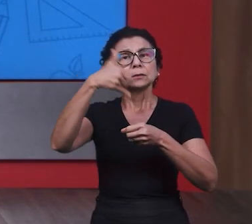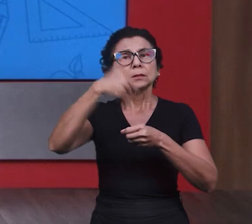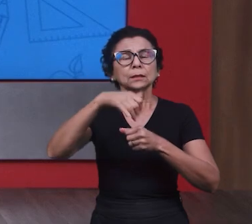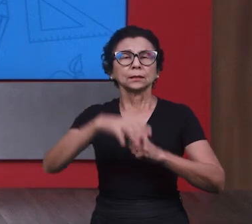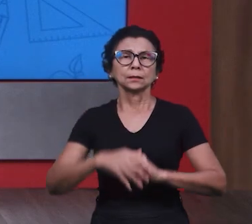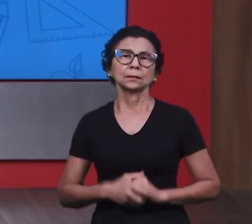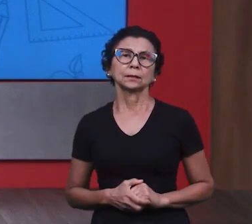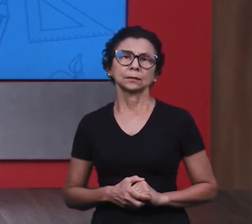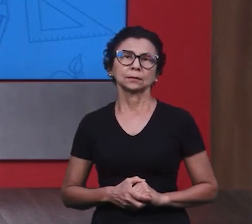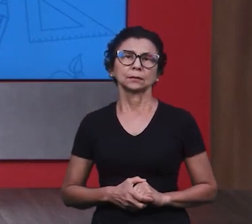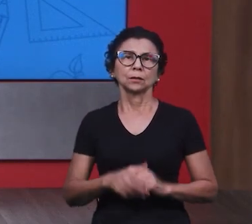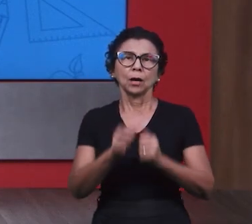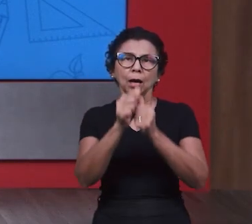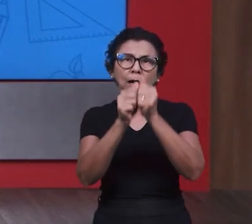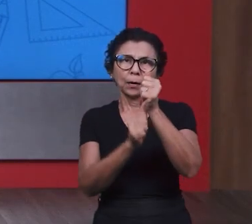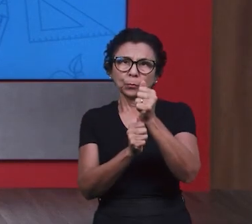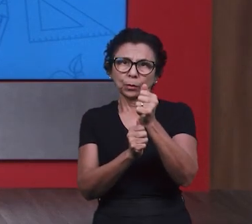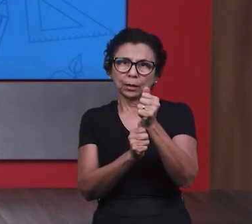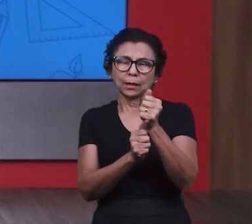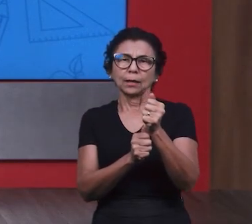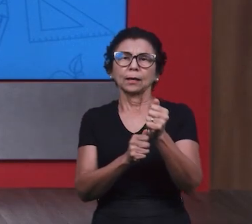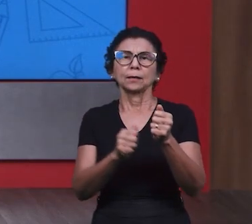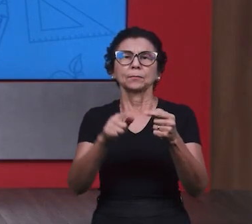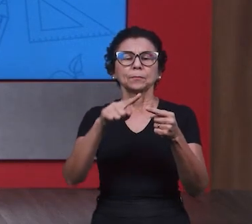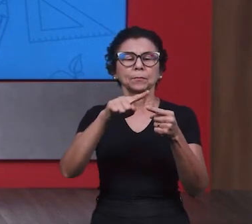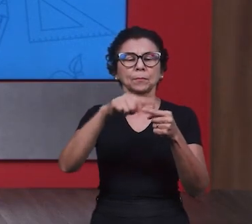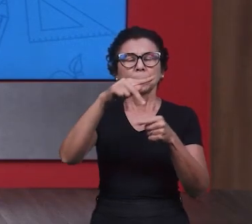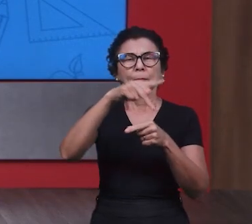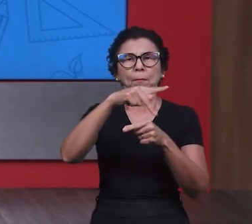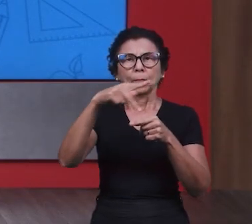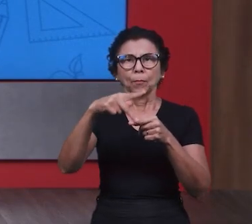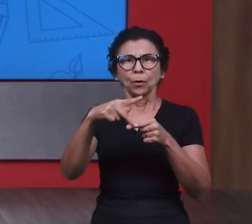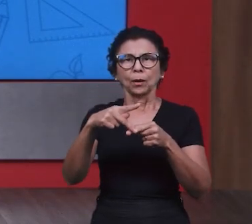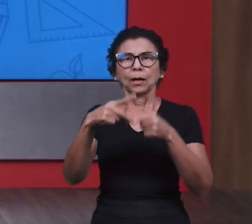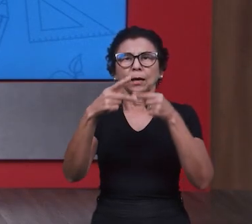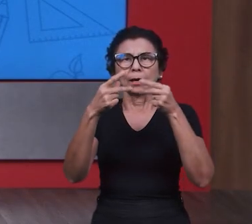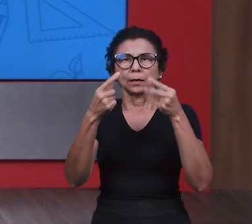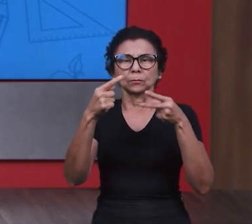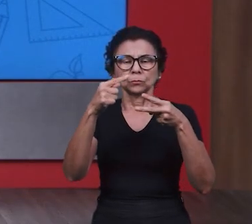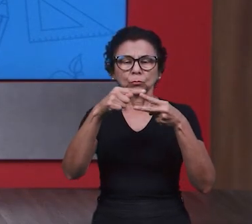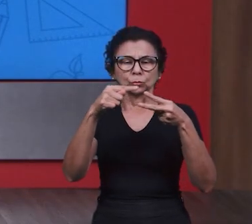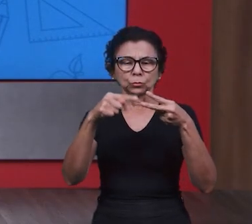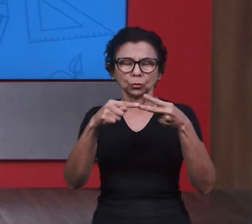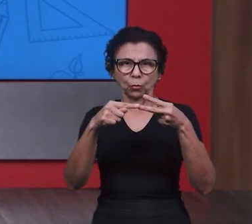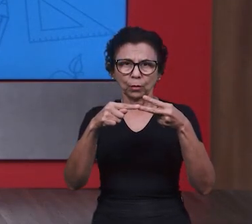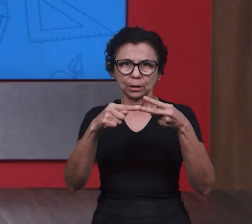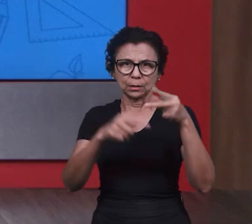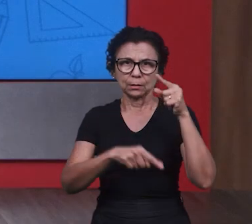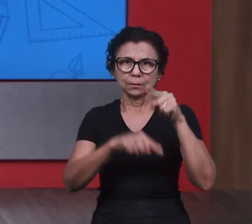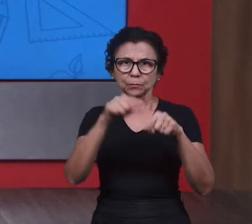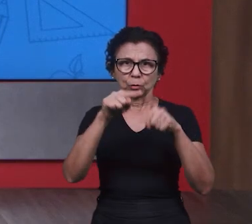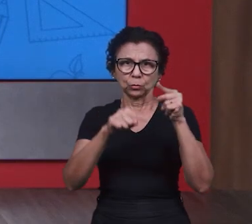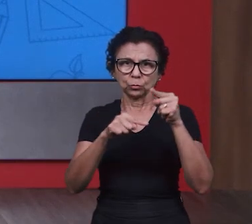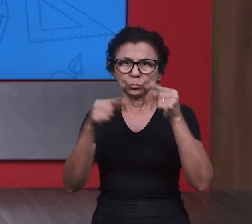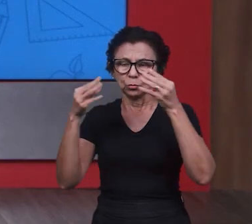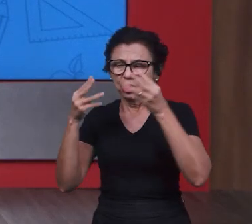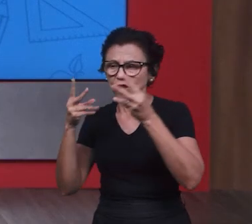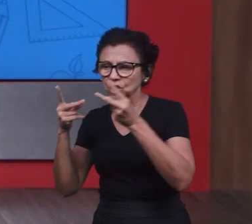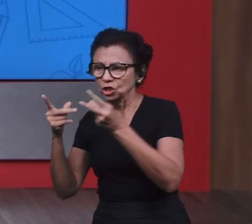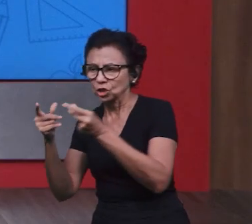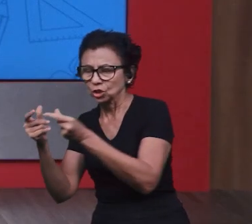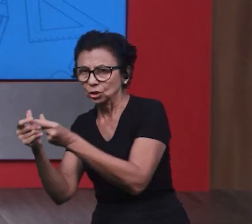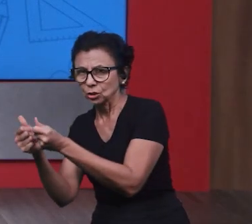apolar dissolve apolar, polar dissolve polar. O álcool é tanto solúvel na